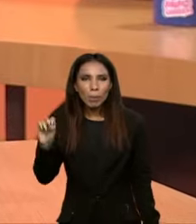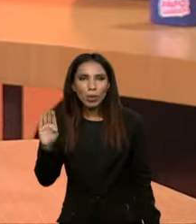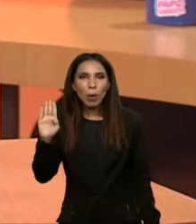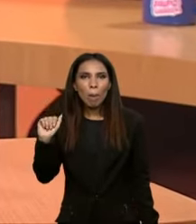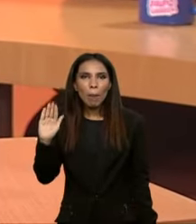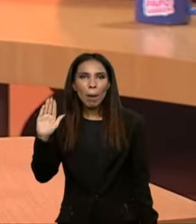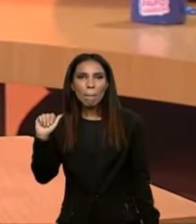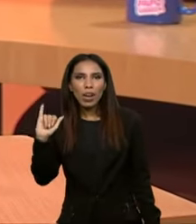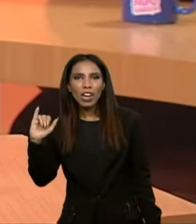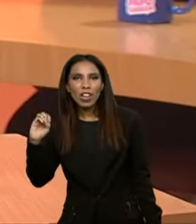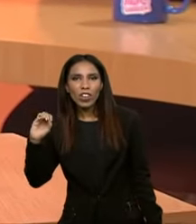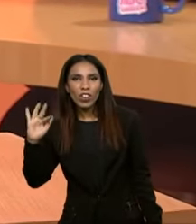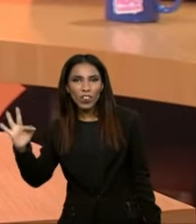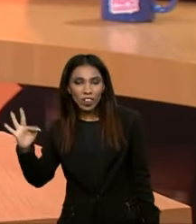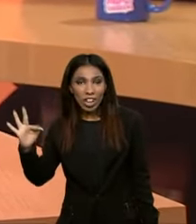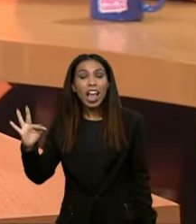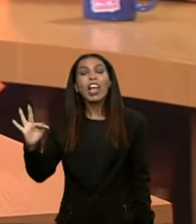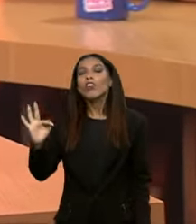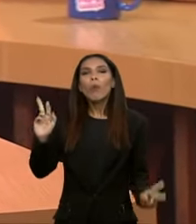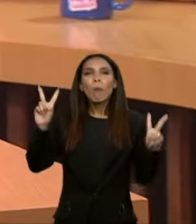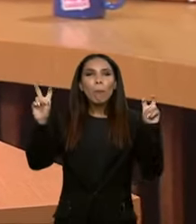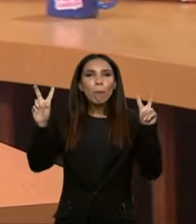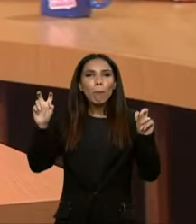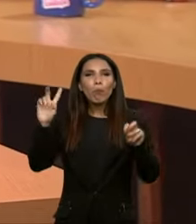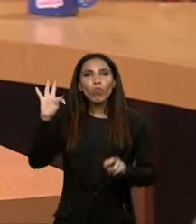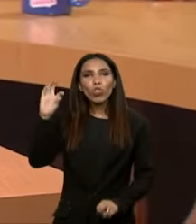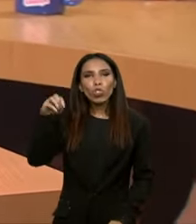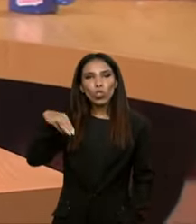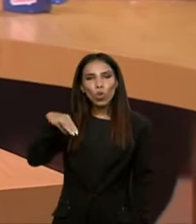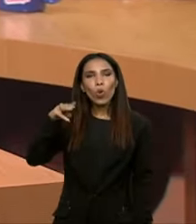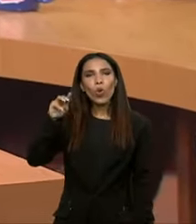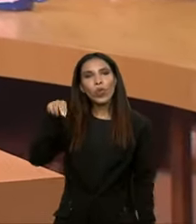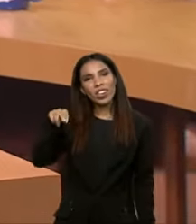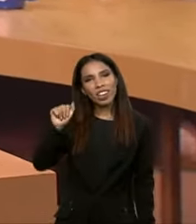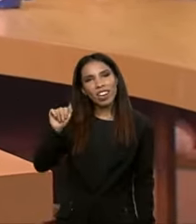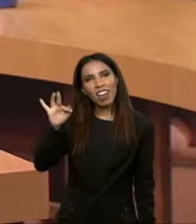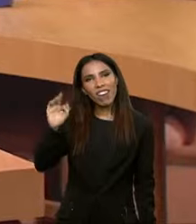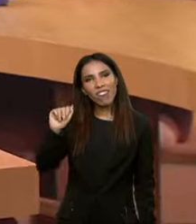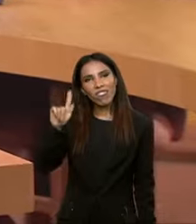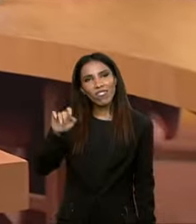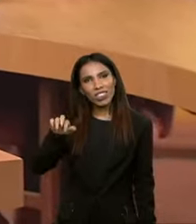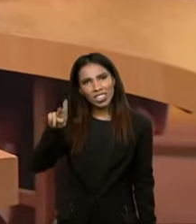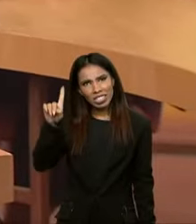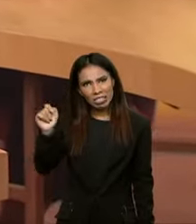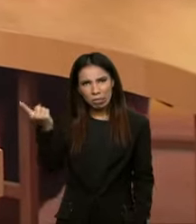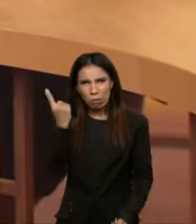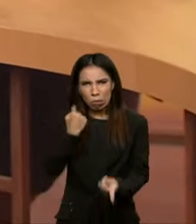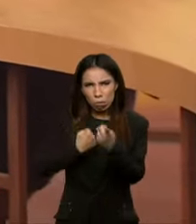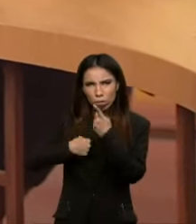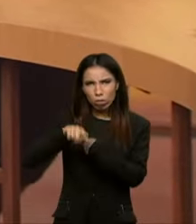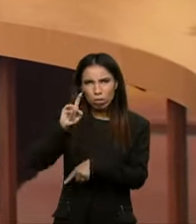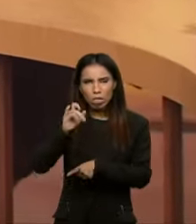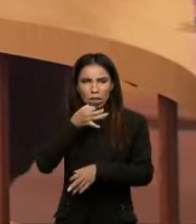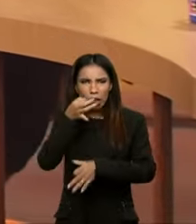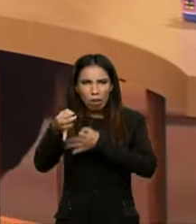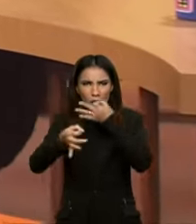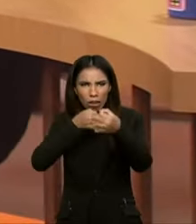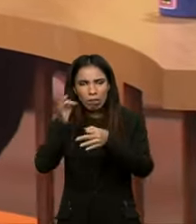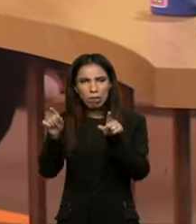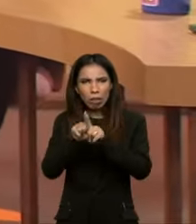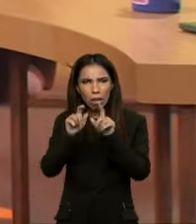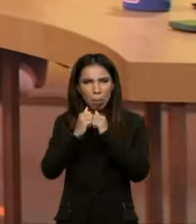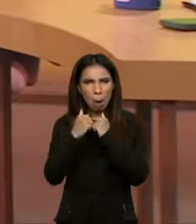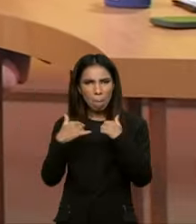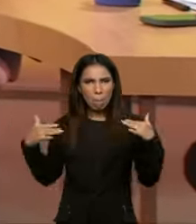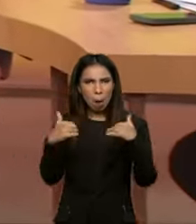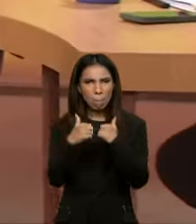turnê com a peça Tom na Fazenda, sucesso de público e crítica. Eu já vi 3 vezes, gente. Babayoff, meu querido, que prazer